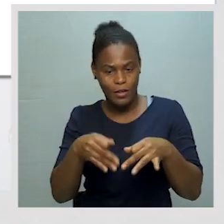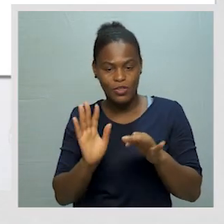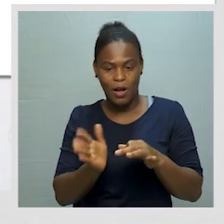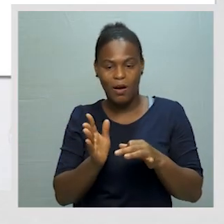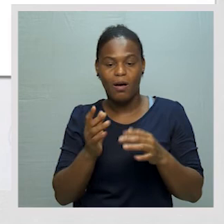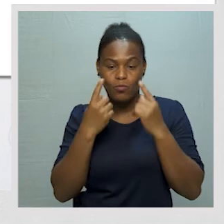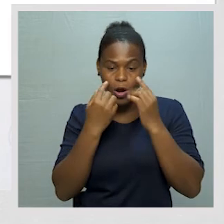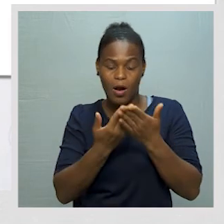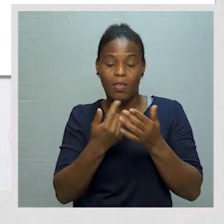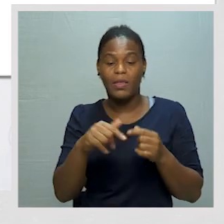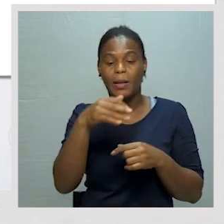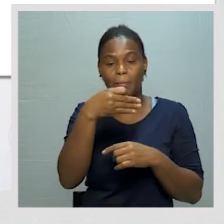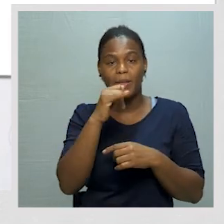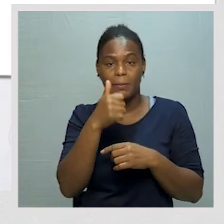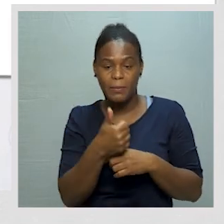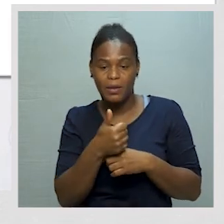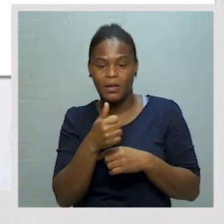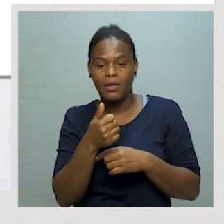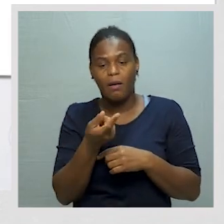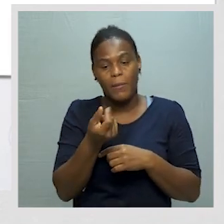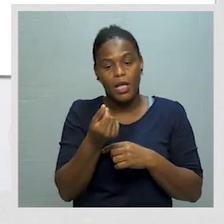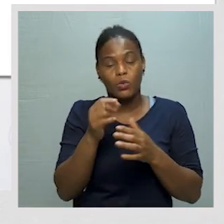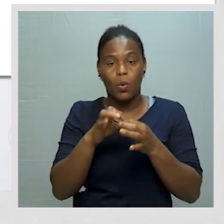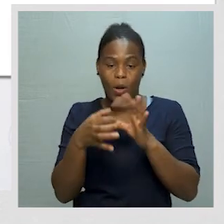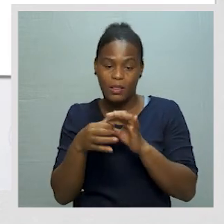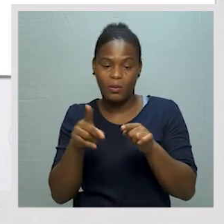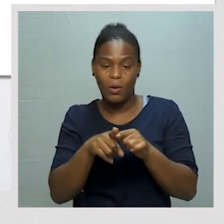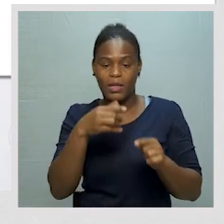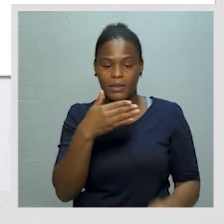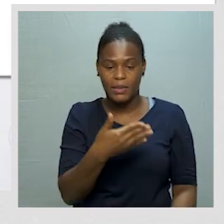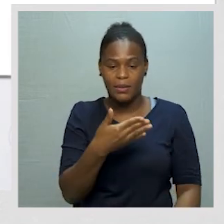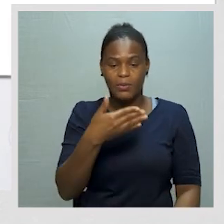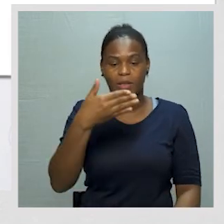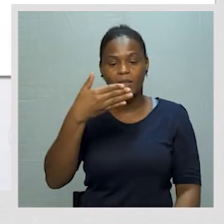temos que PIB a preços correntes dá